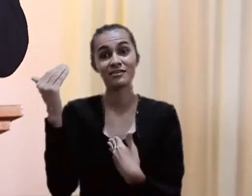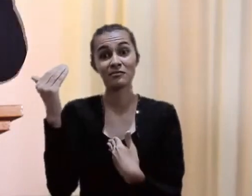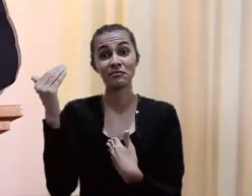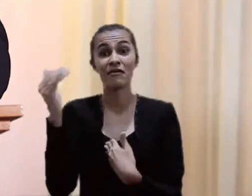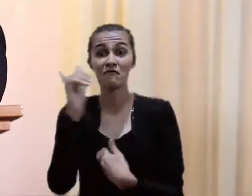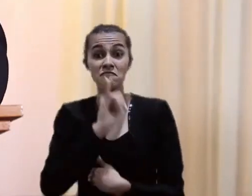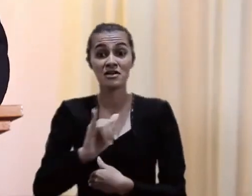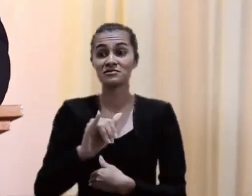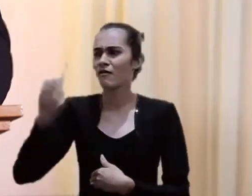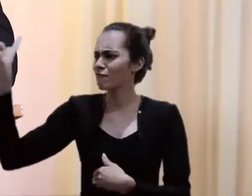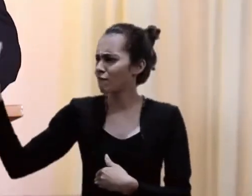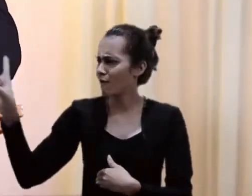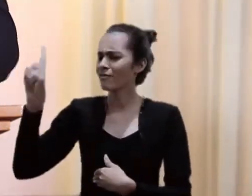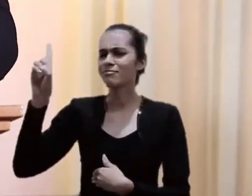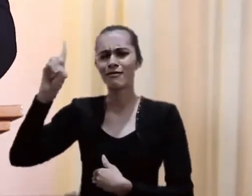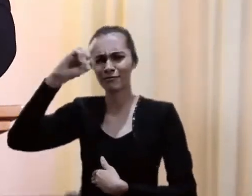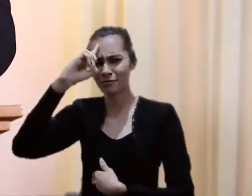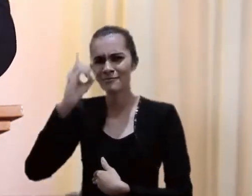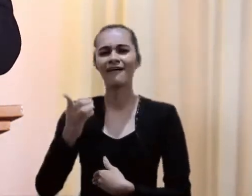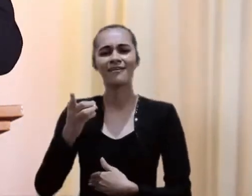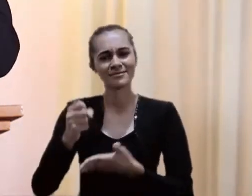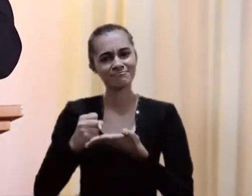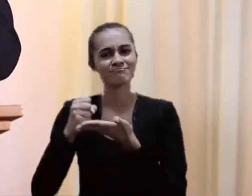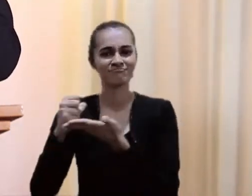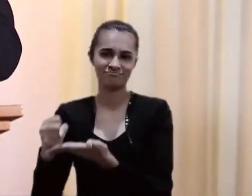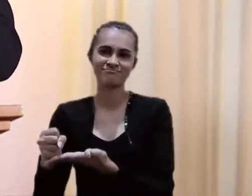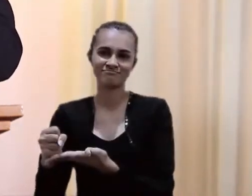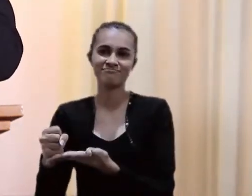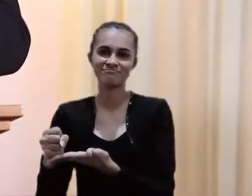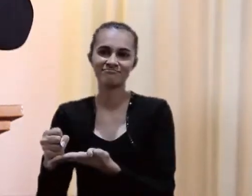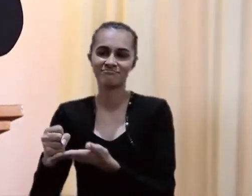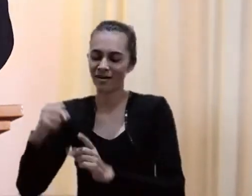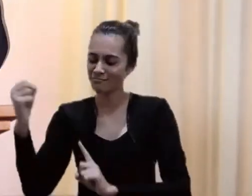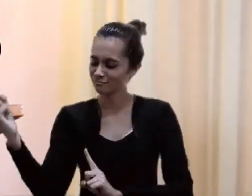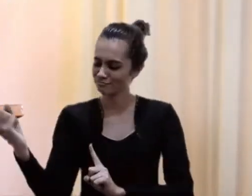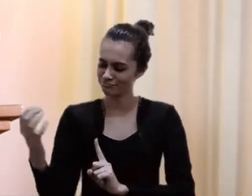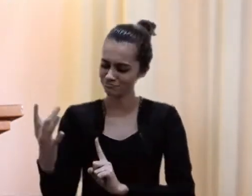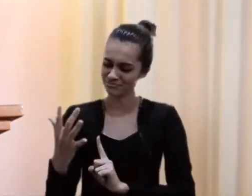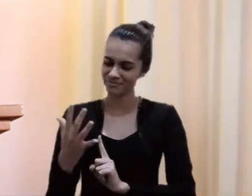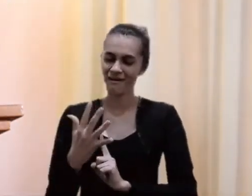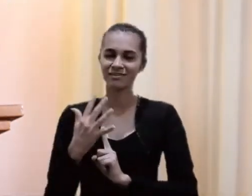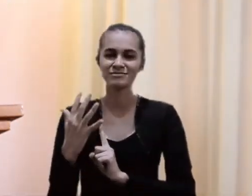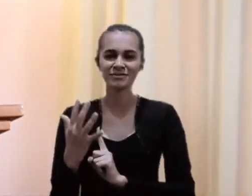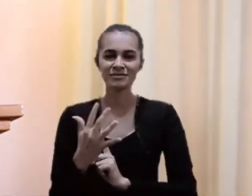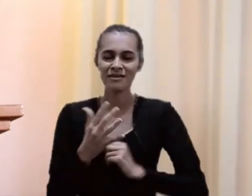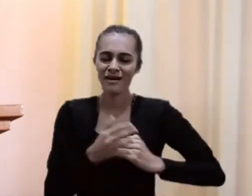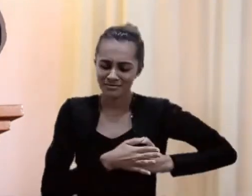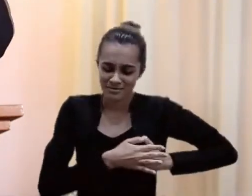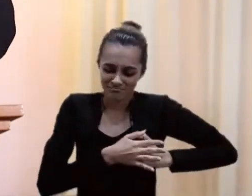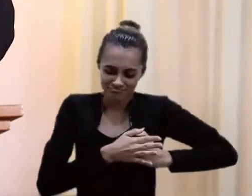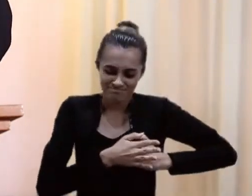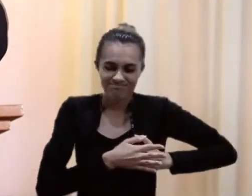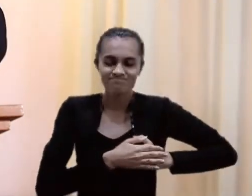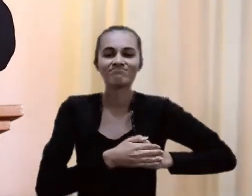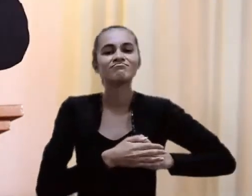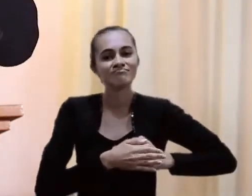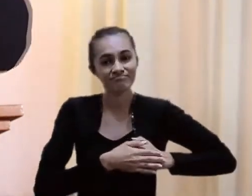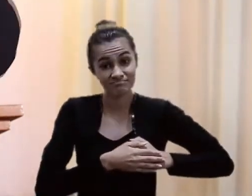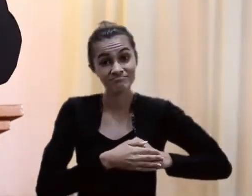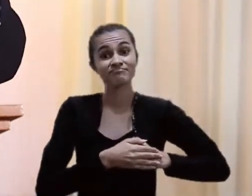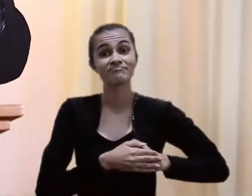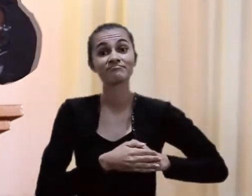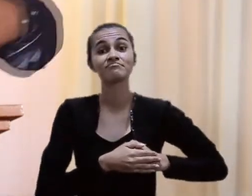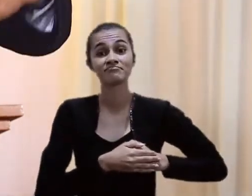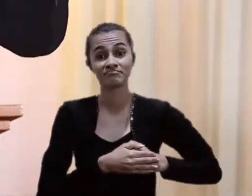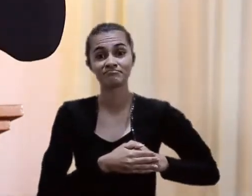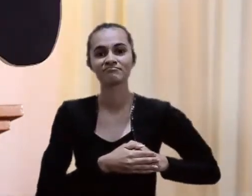mandou você aqui. Isso vai iluminar a sua vida. Isso vai aquecer o seu coração. Isso vai fortalecer o